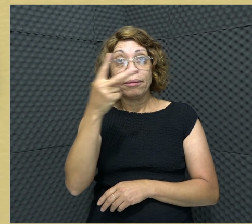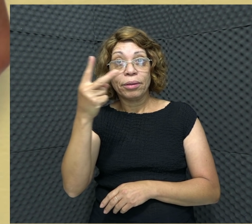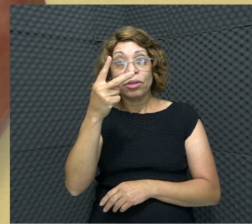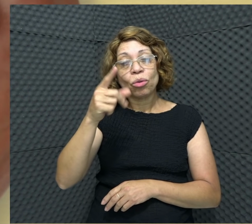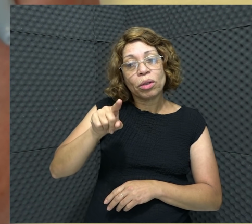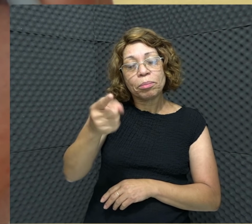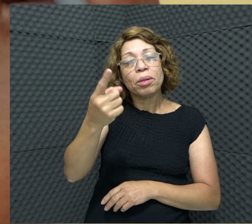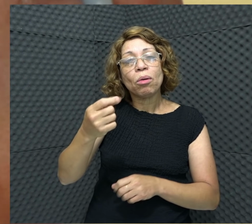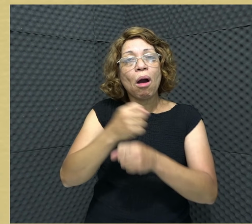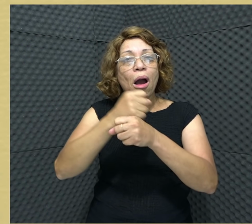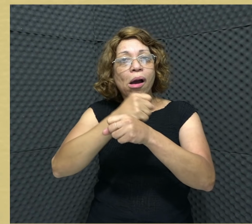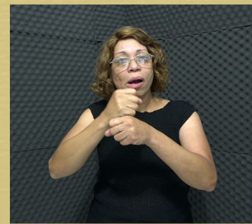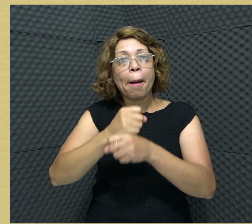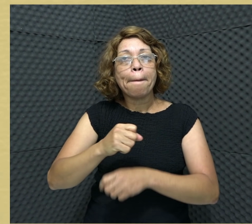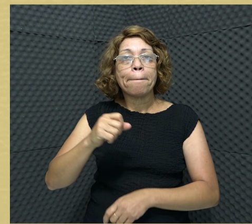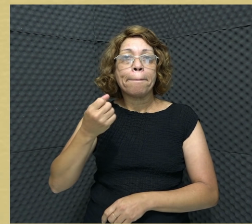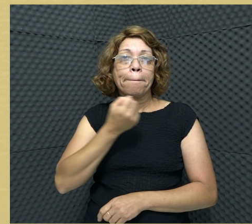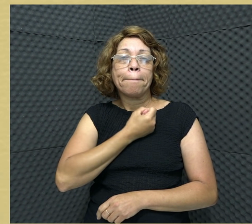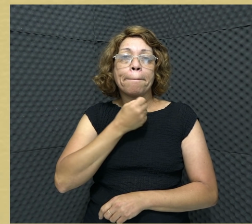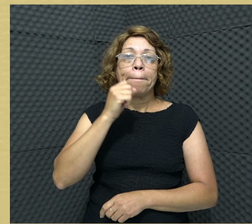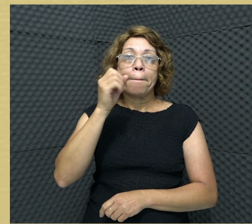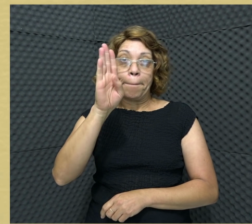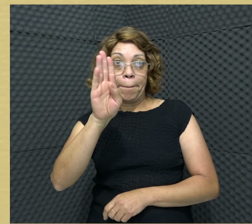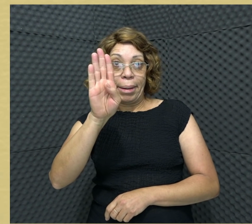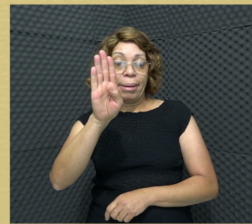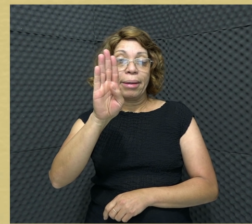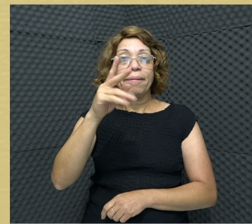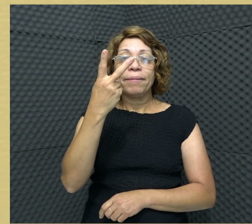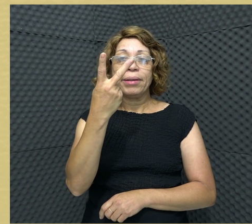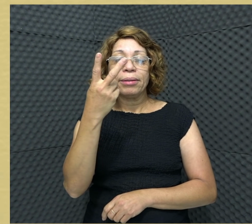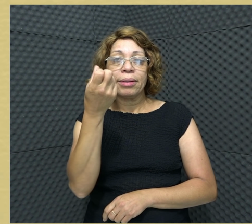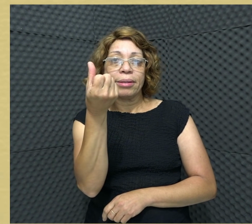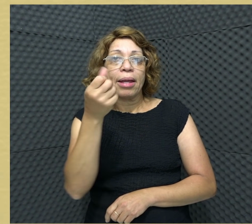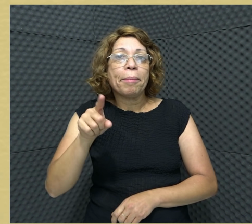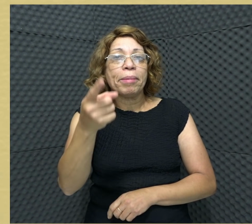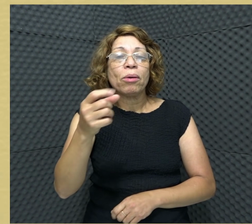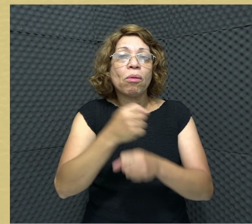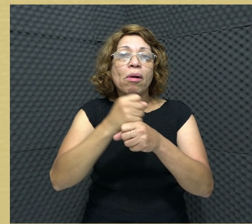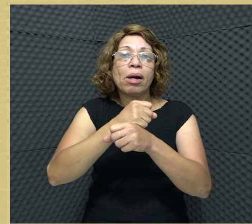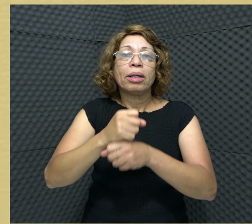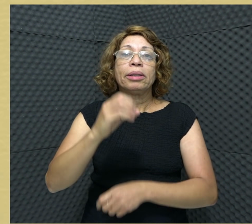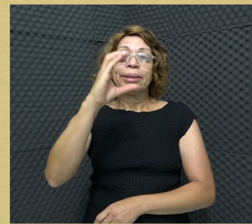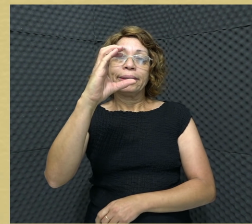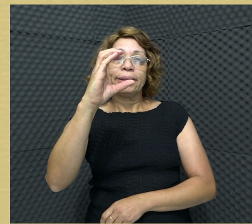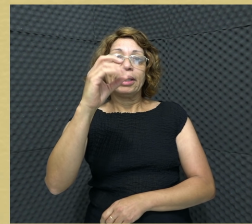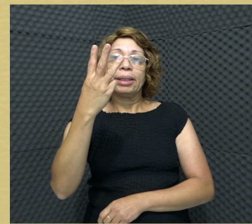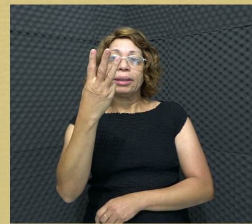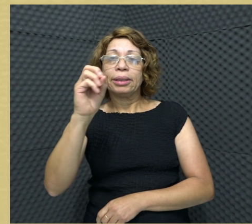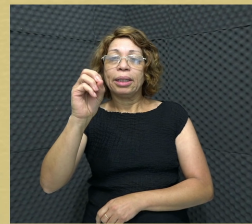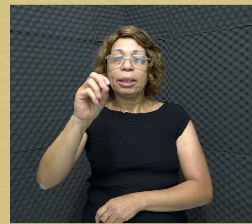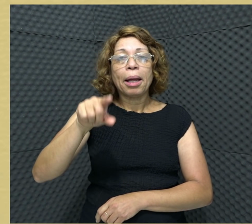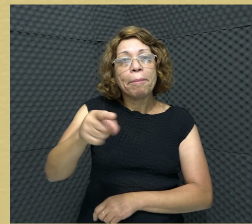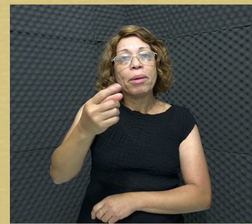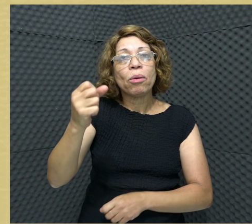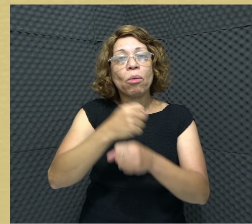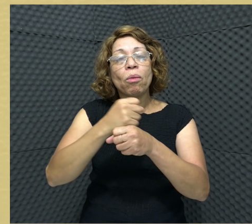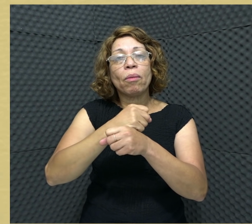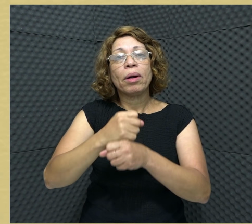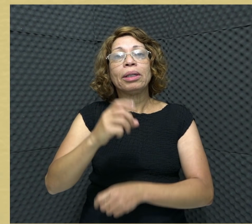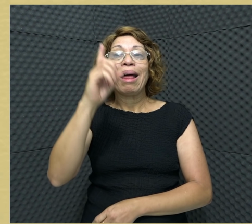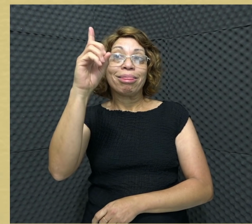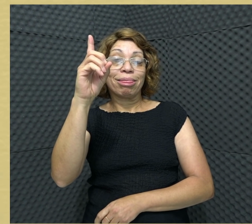Letra A, 22 mil anos. Letra B, 26 mil anos. Letra C, 30